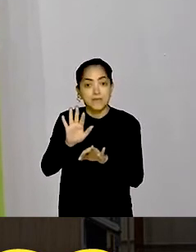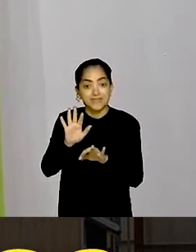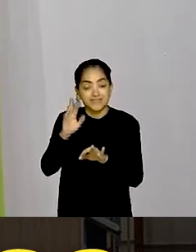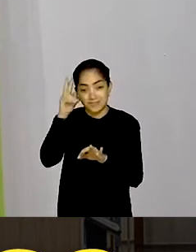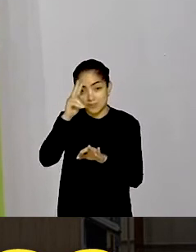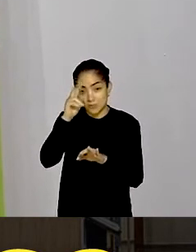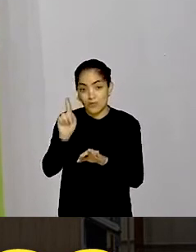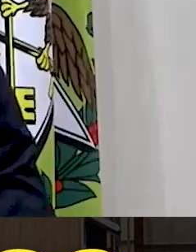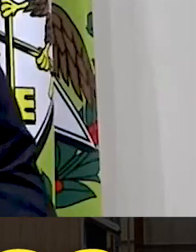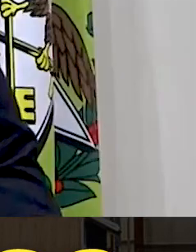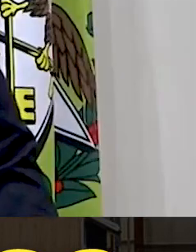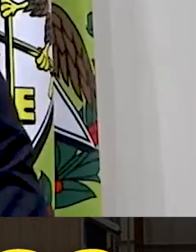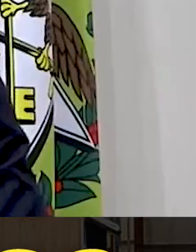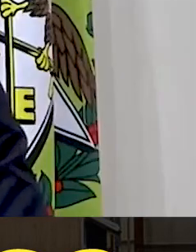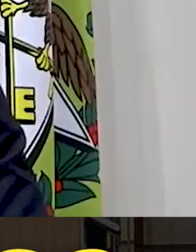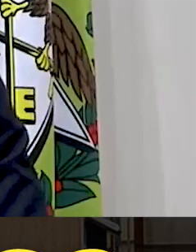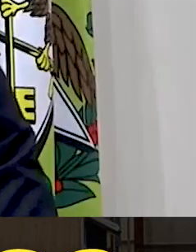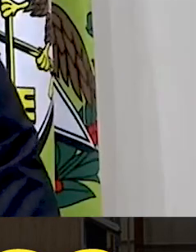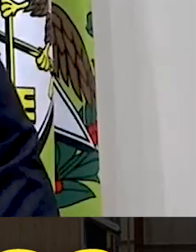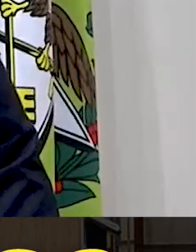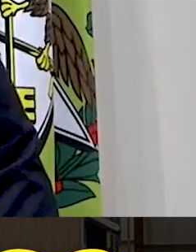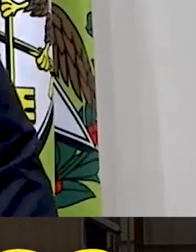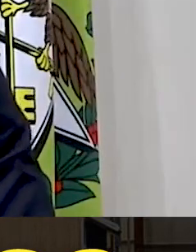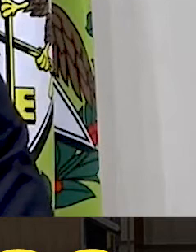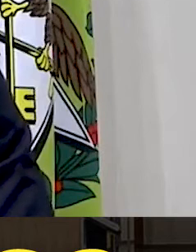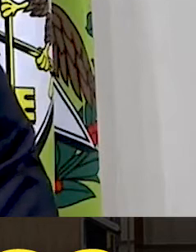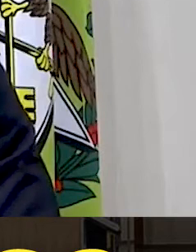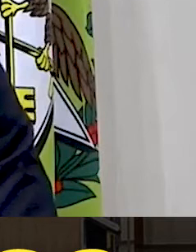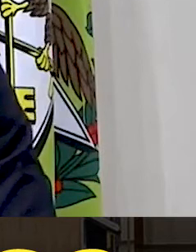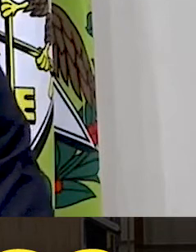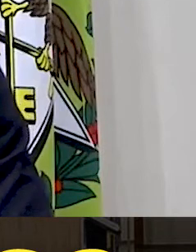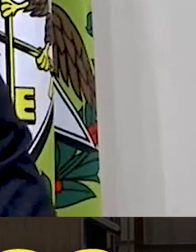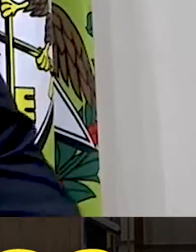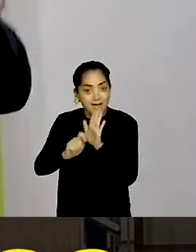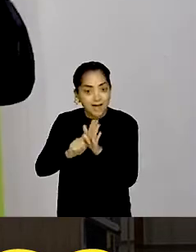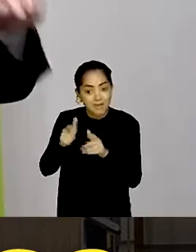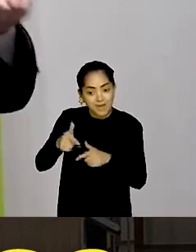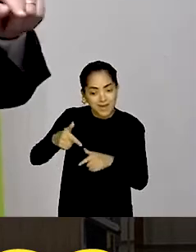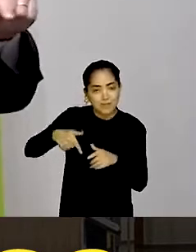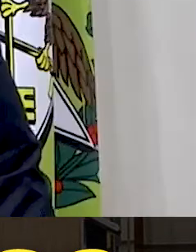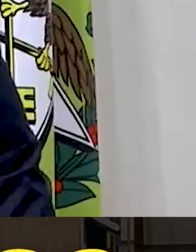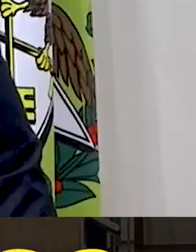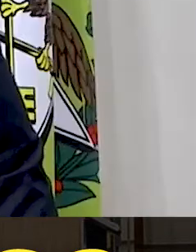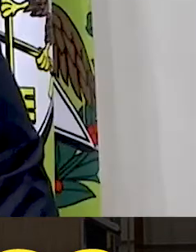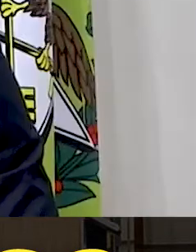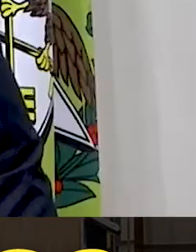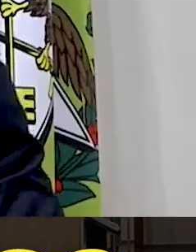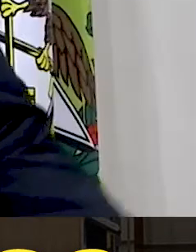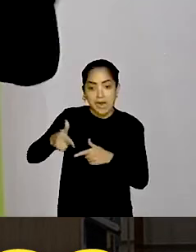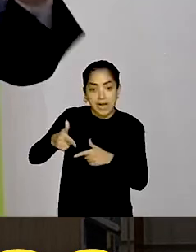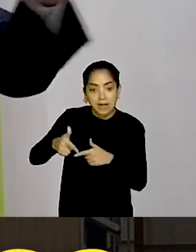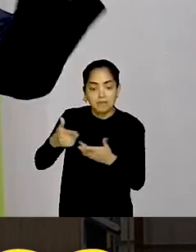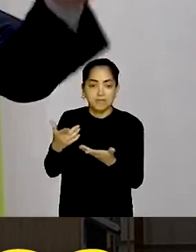de 2020, quando a polícia apreendeu drogas e armas lá, porque foi usado armas e